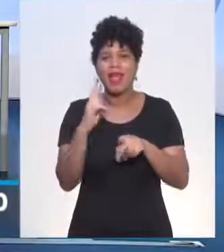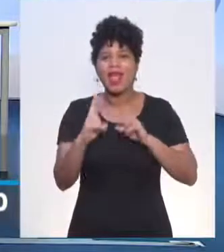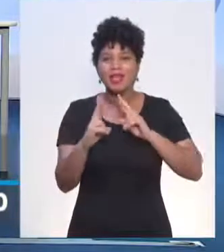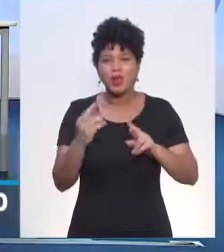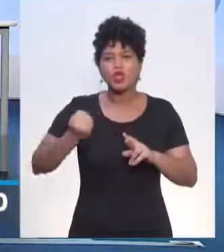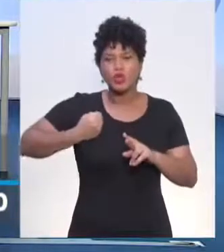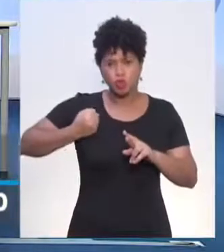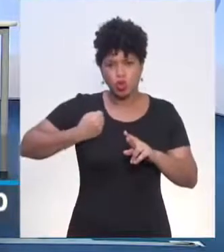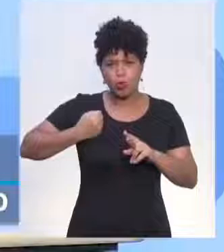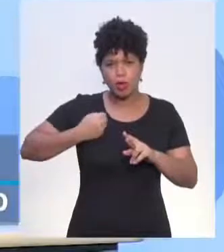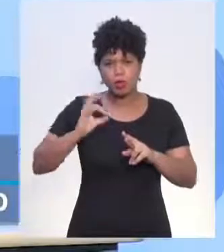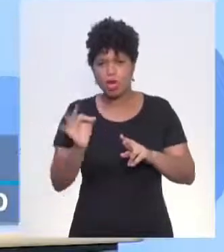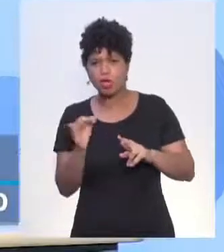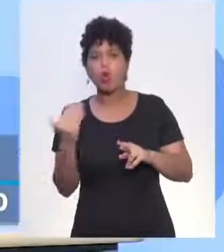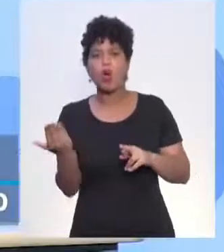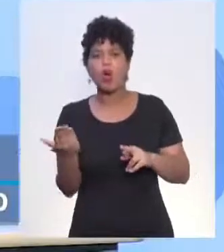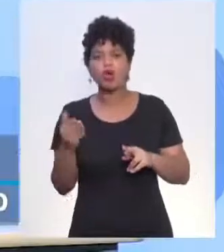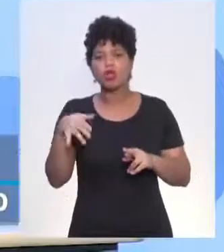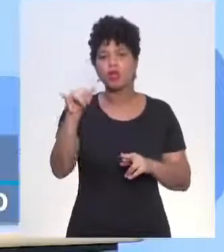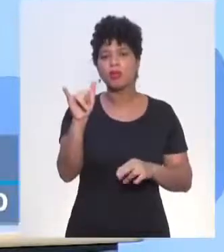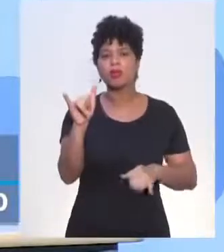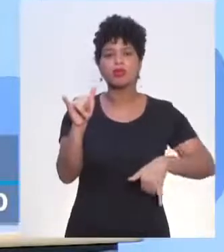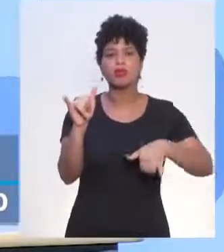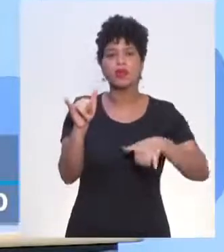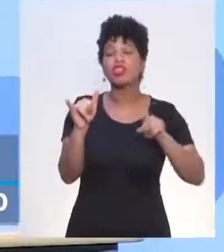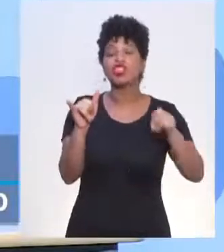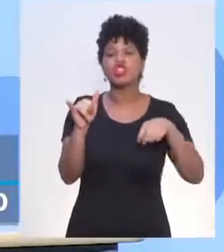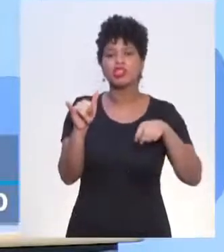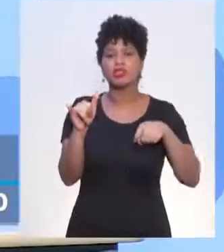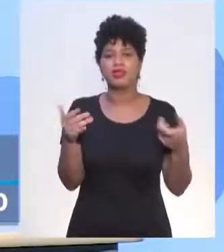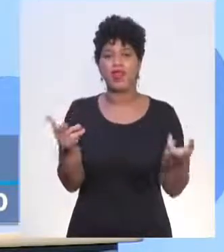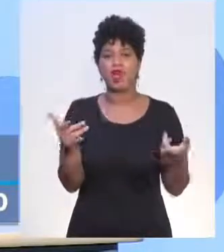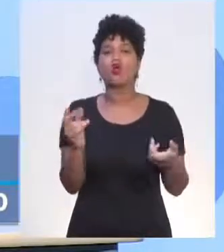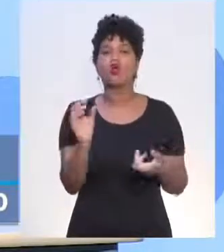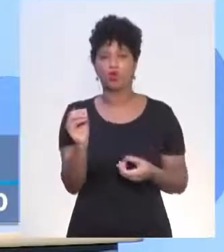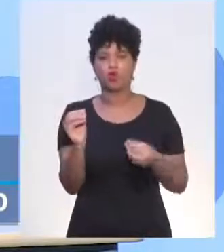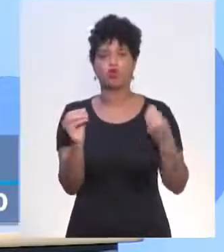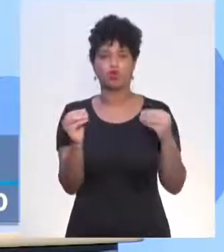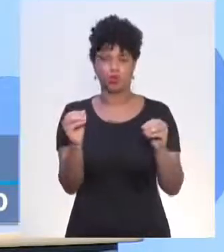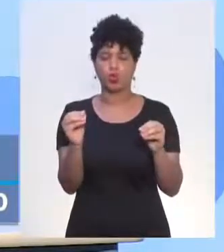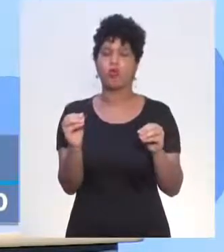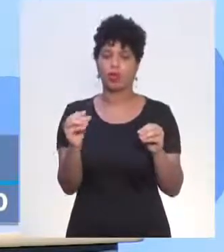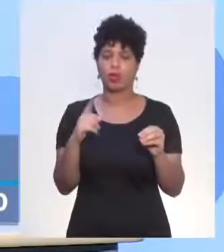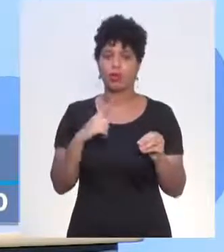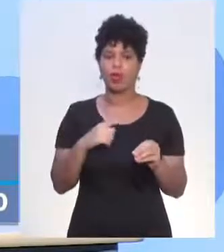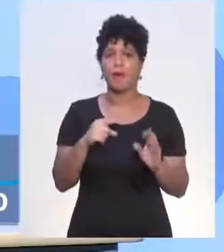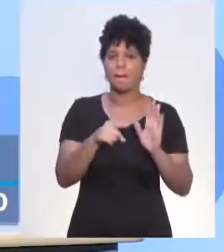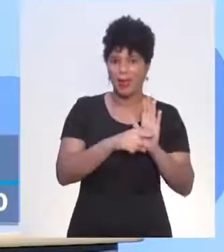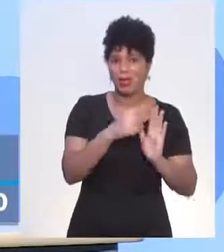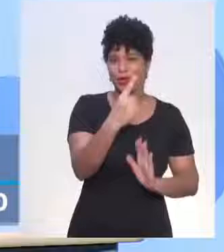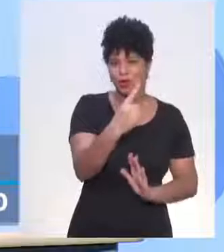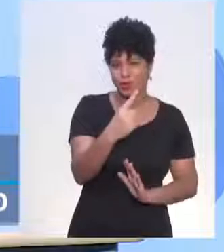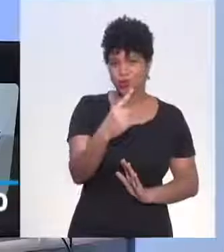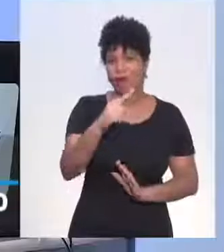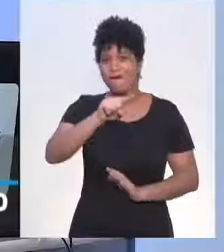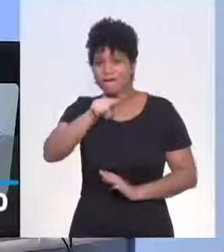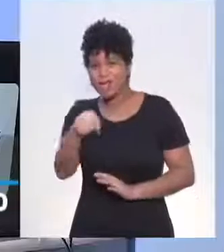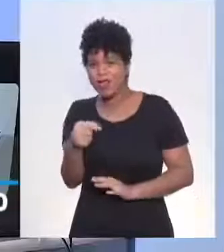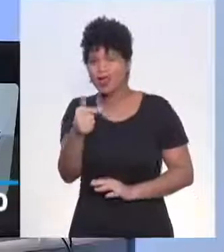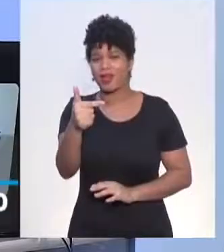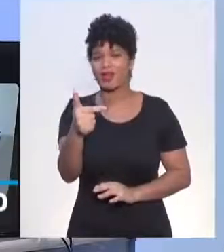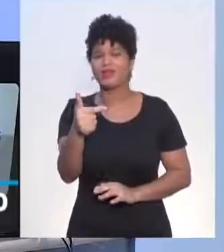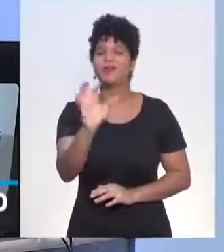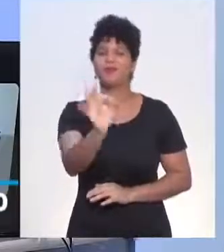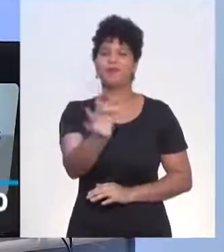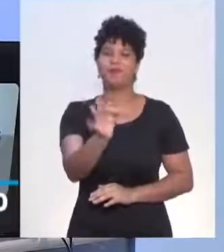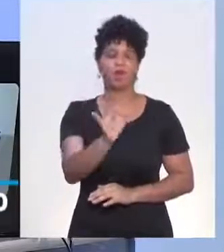par ordenado, né? Que você havia solicitado. Então, ela pôs que é assim, menos 1,2. É isso? Boa, isso aí,